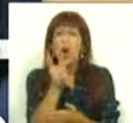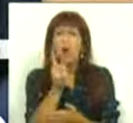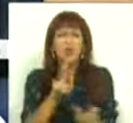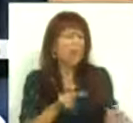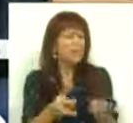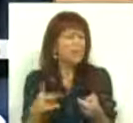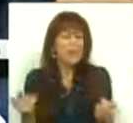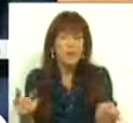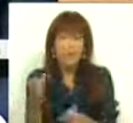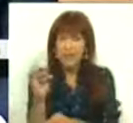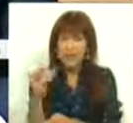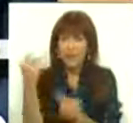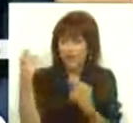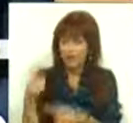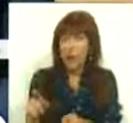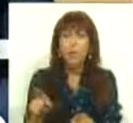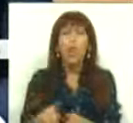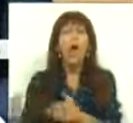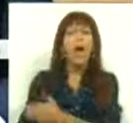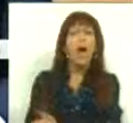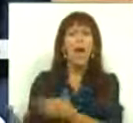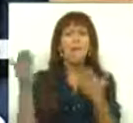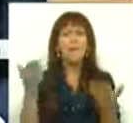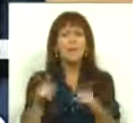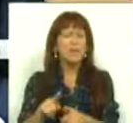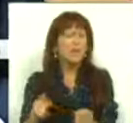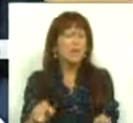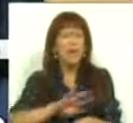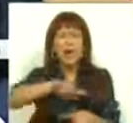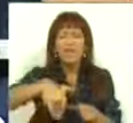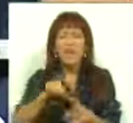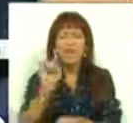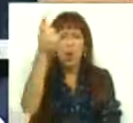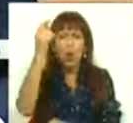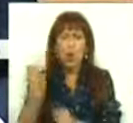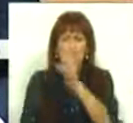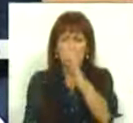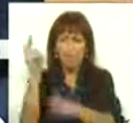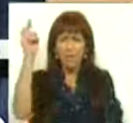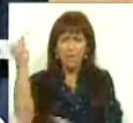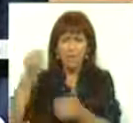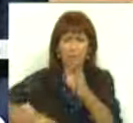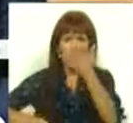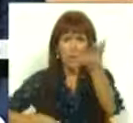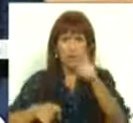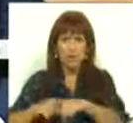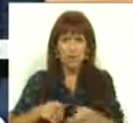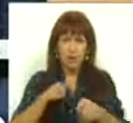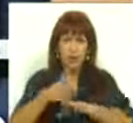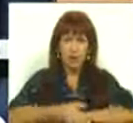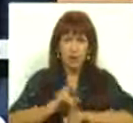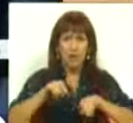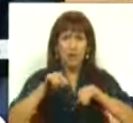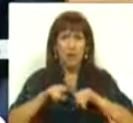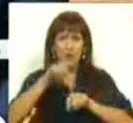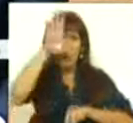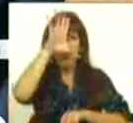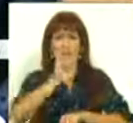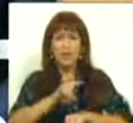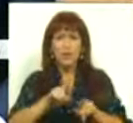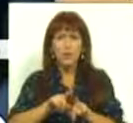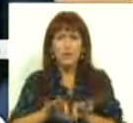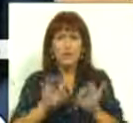é a alternativa que o PCP tem a apresentar que não envolva aumentar impostos, intervindo então o